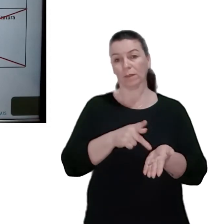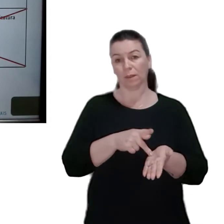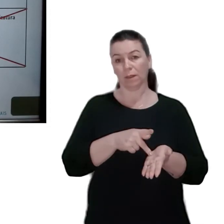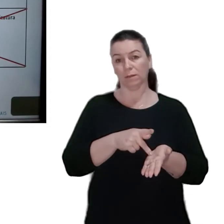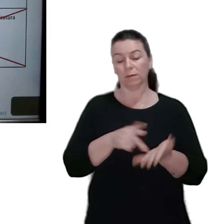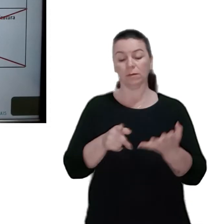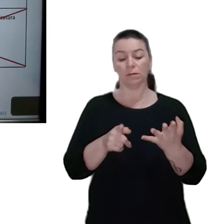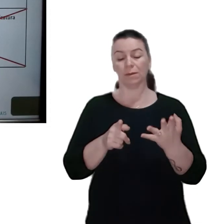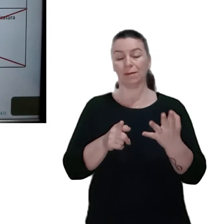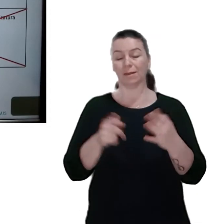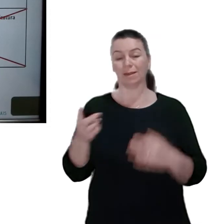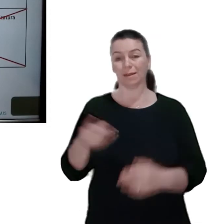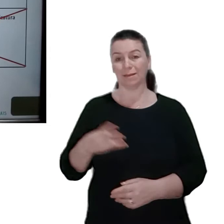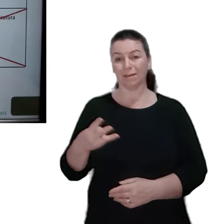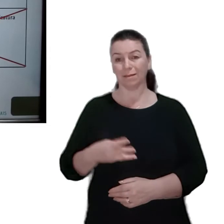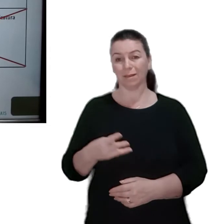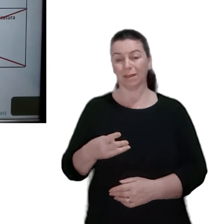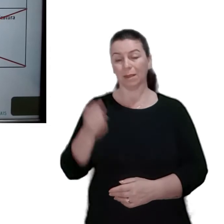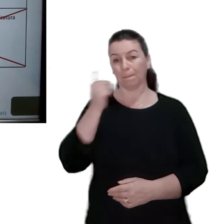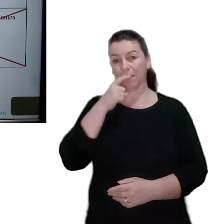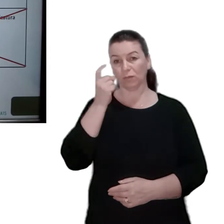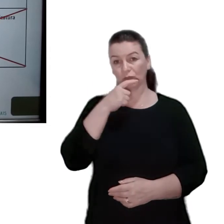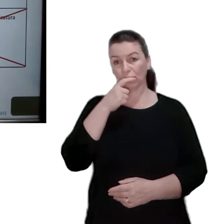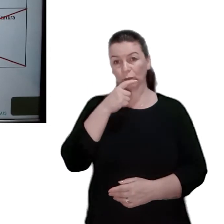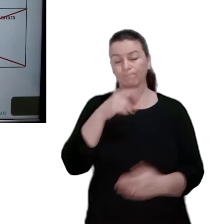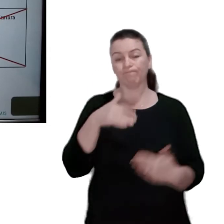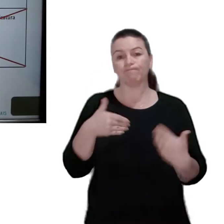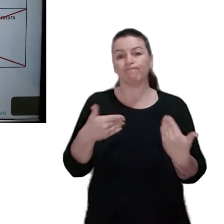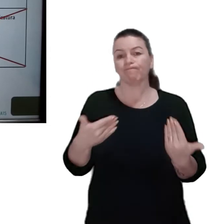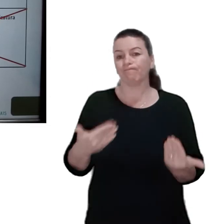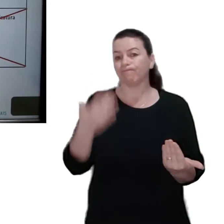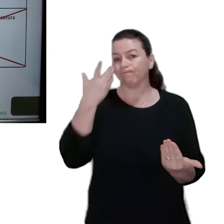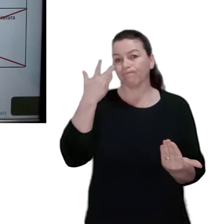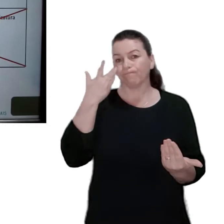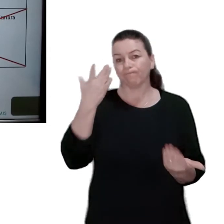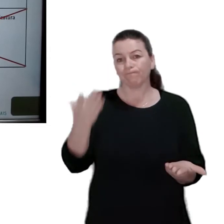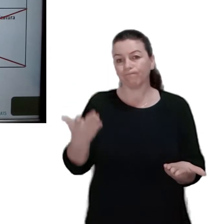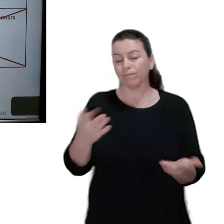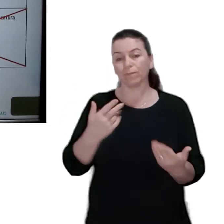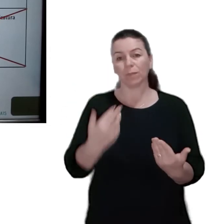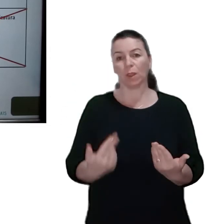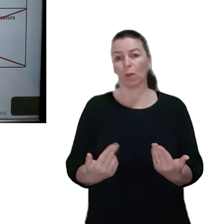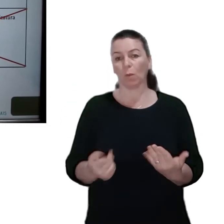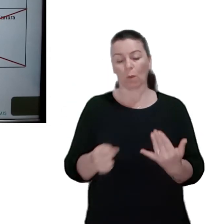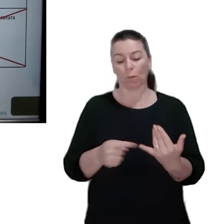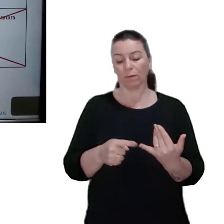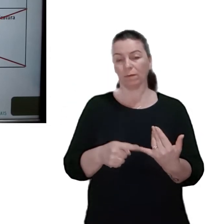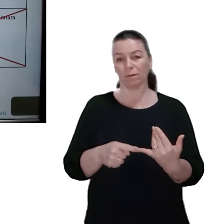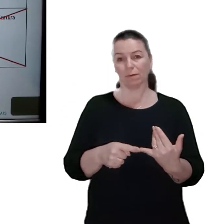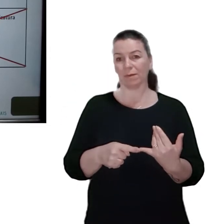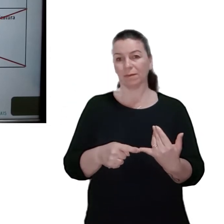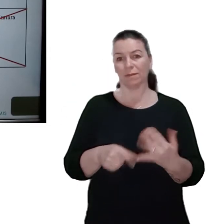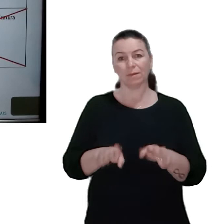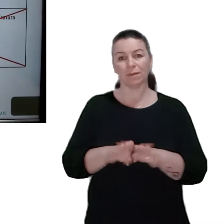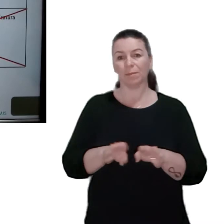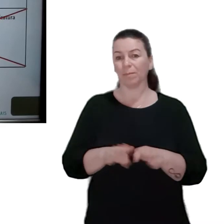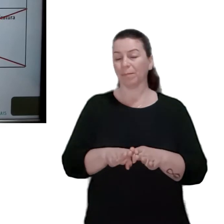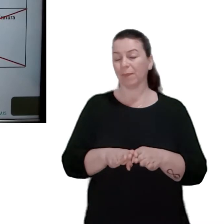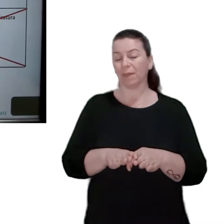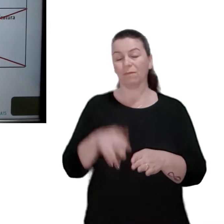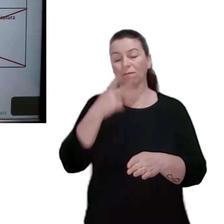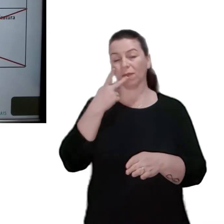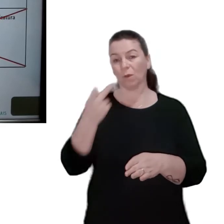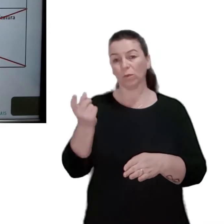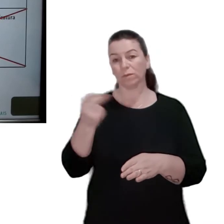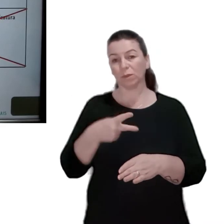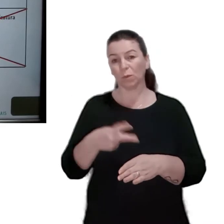na terceira, mentira. Então, nós não podemos avaliar essa situação. Da mesma forma que Daniela mentiu na segunda e disse verdade